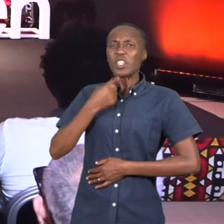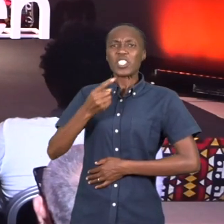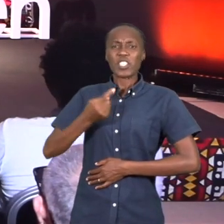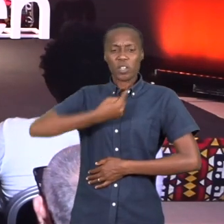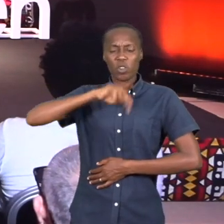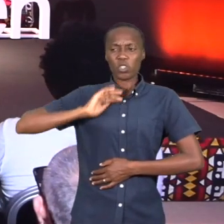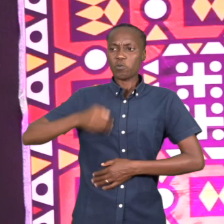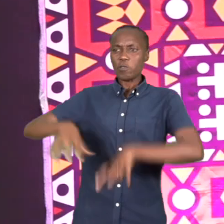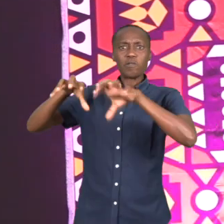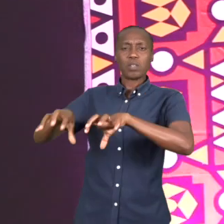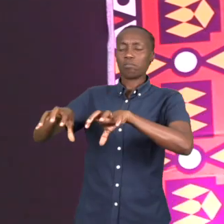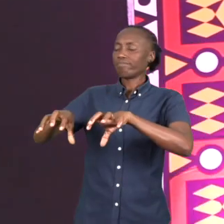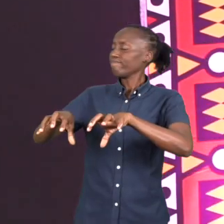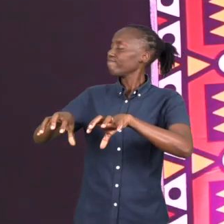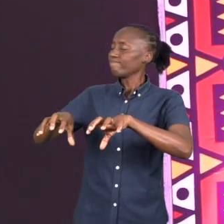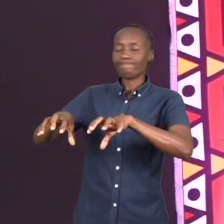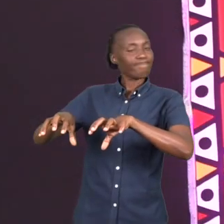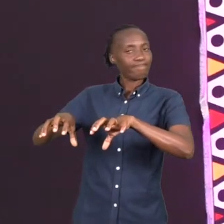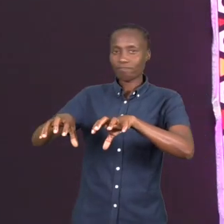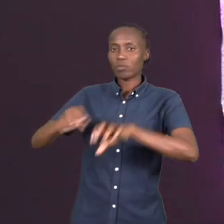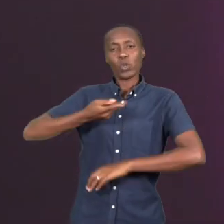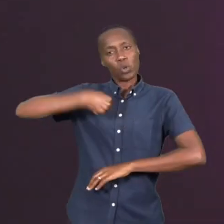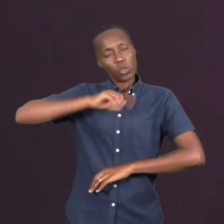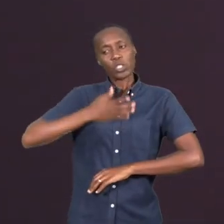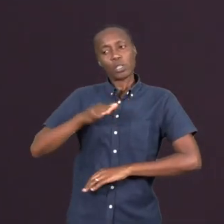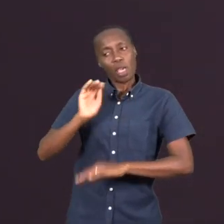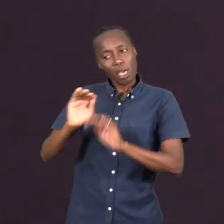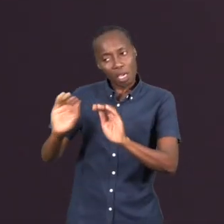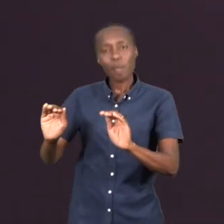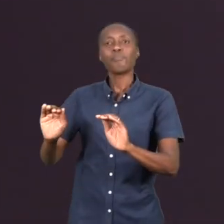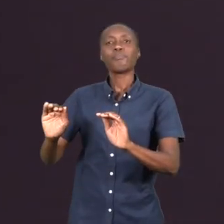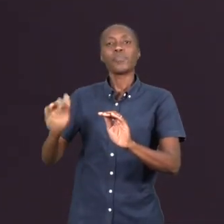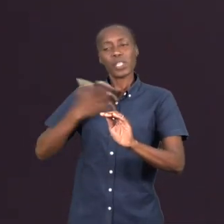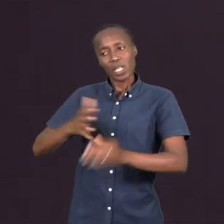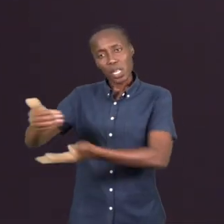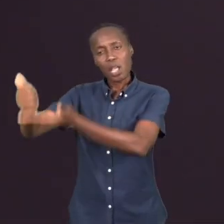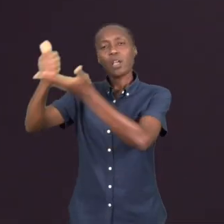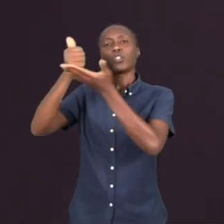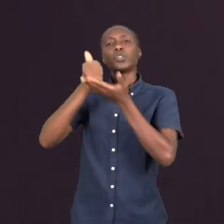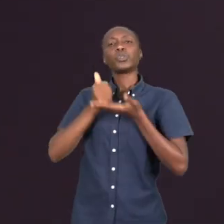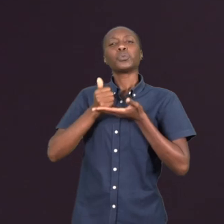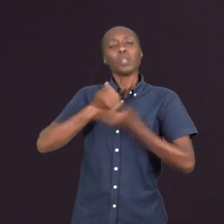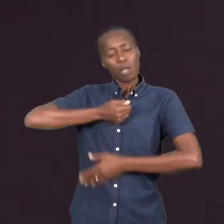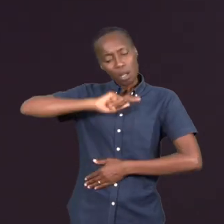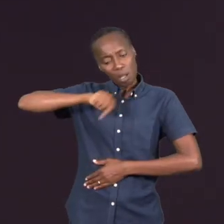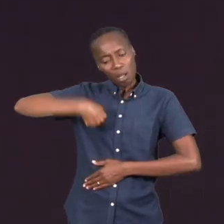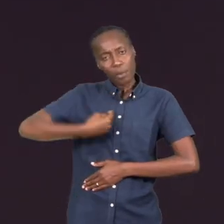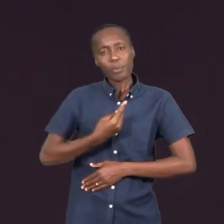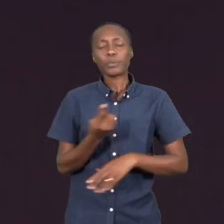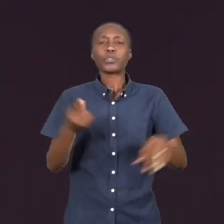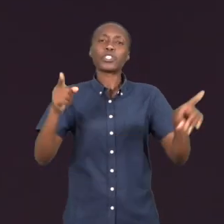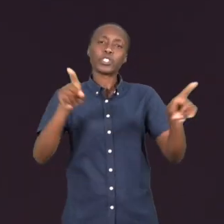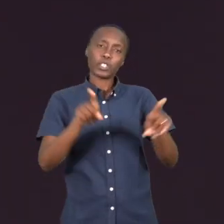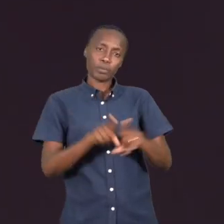apenas poder pegar nas nossas, lançar e acertar na cesta. E digo-vos